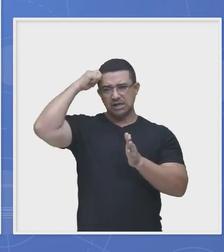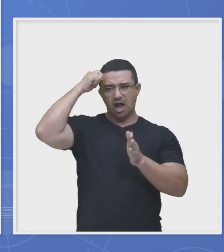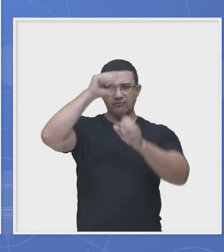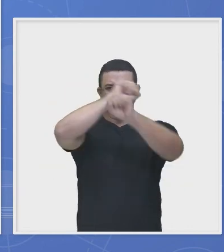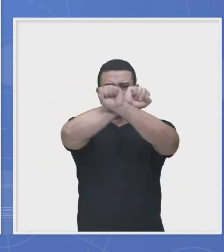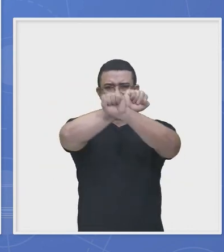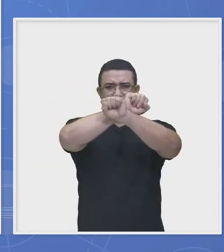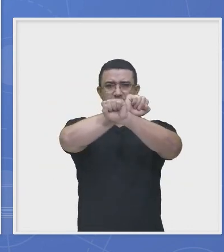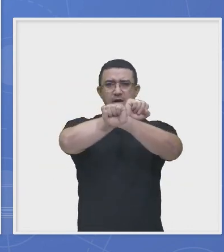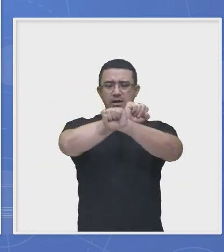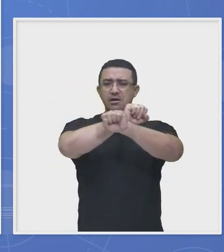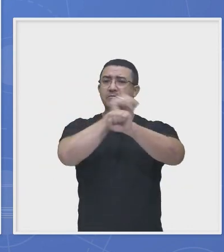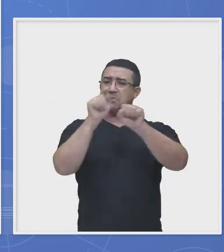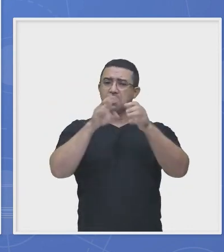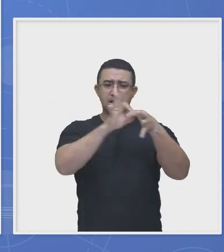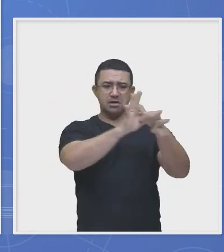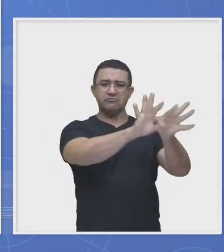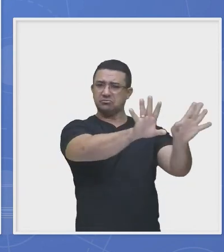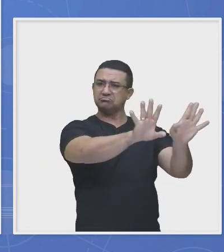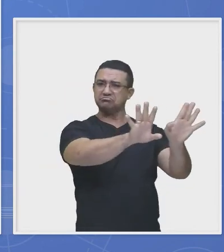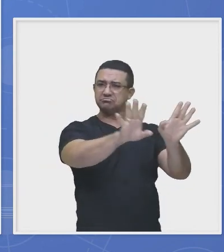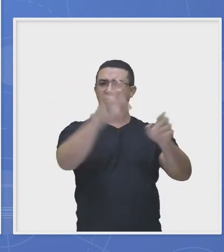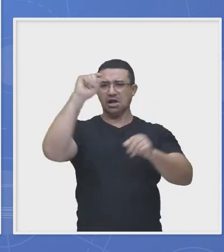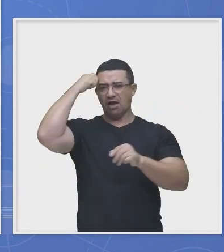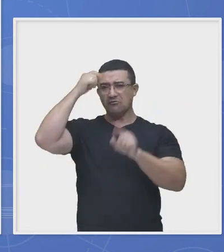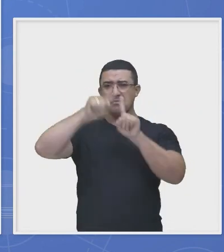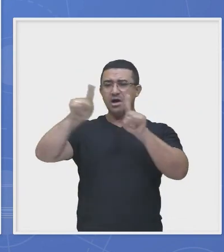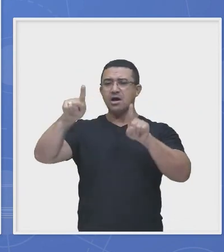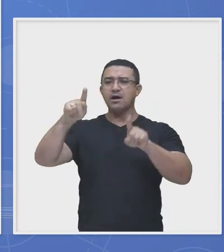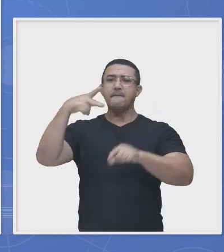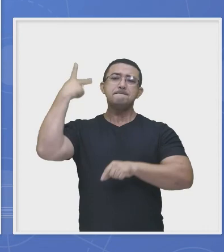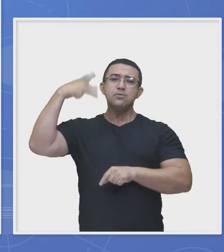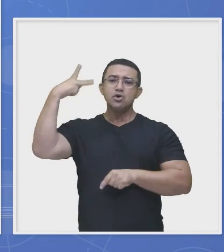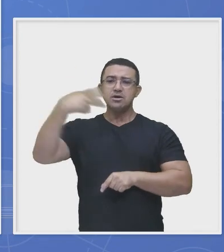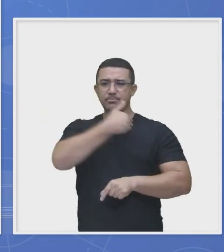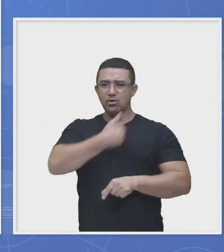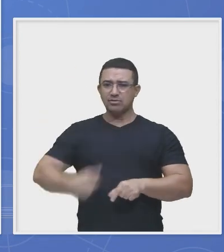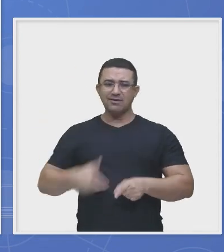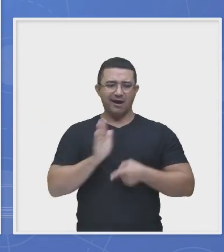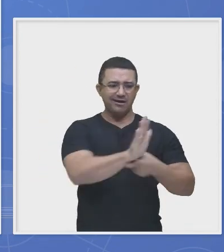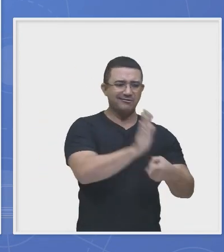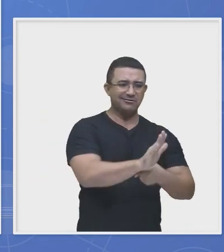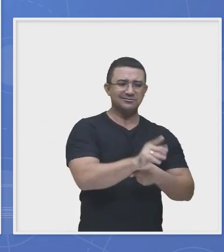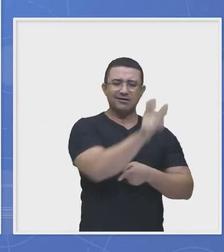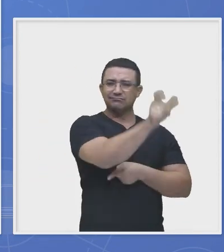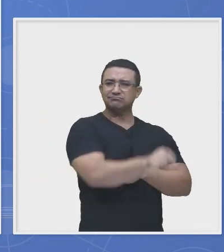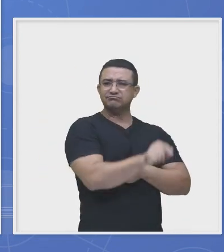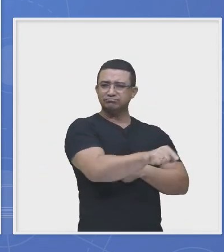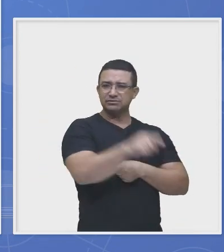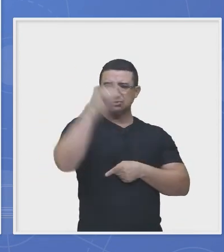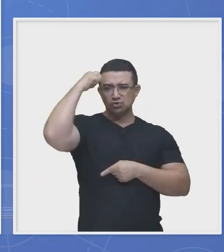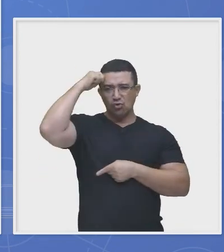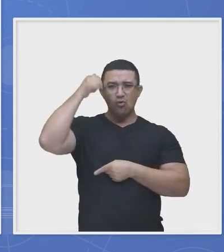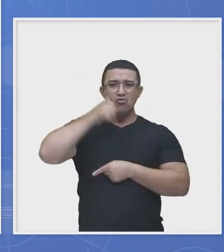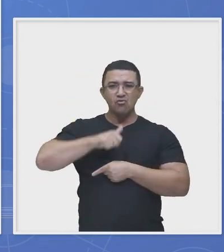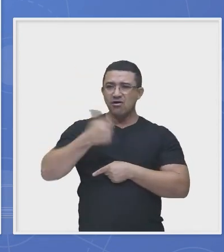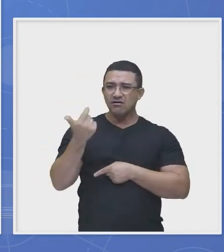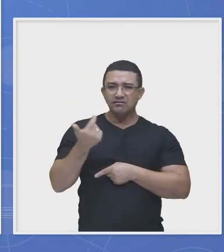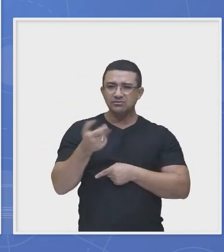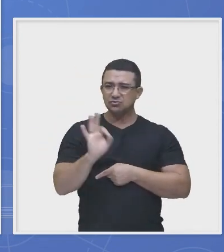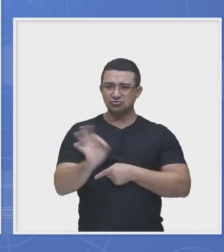porém sem investimentos ou políticas públicas que amparassem essas pessoas. Então o que isso